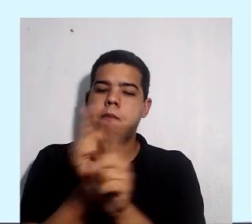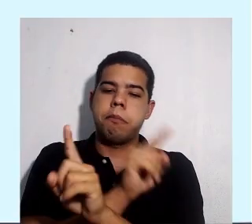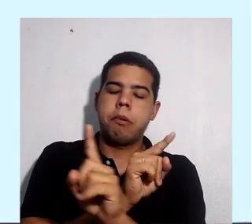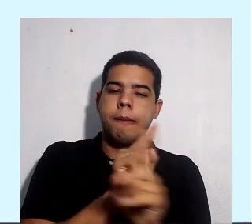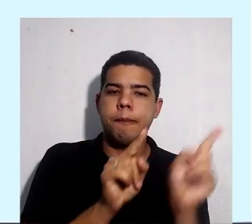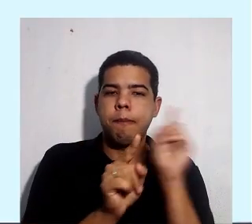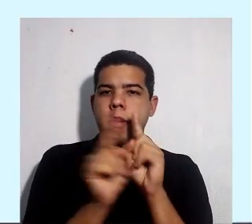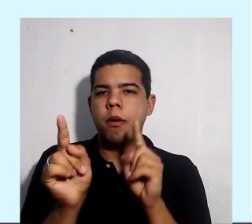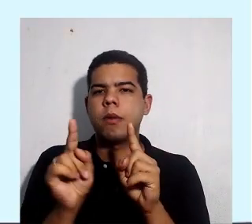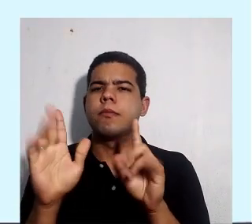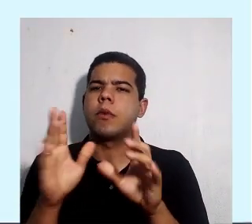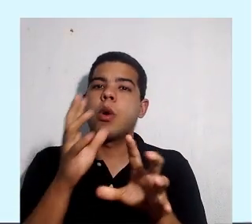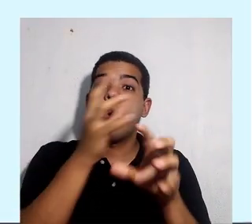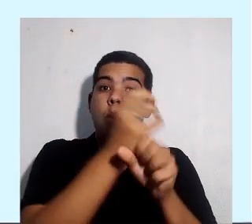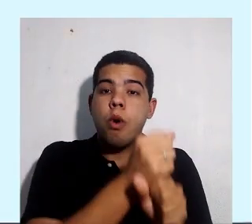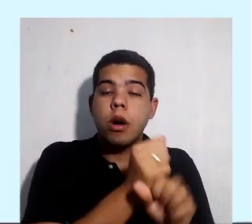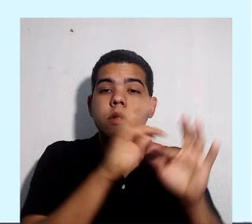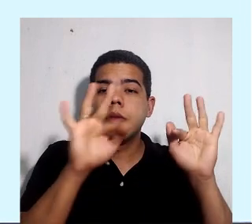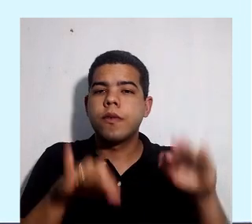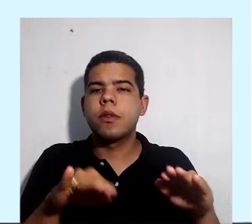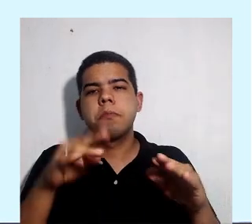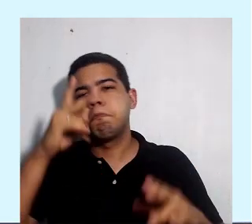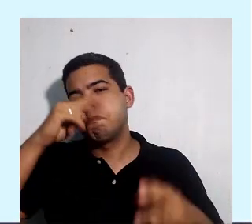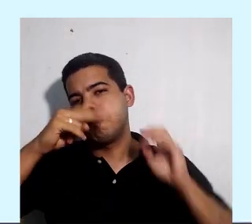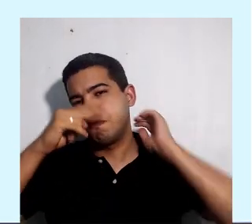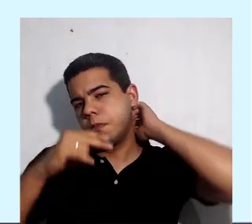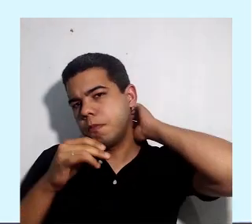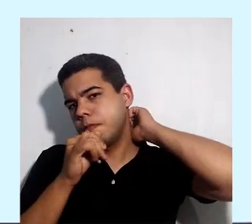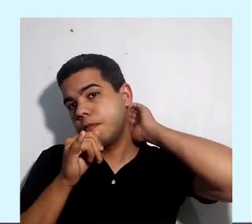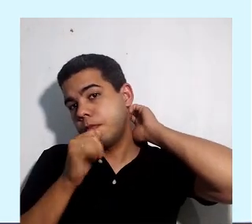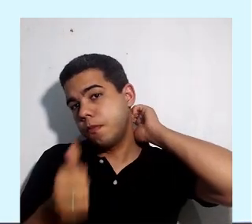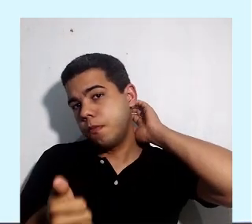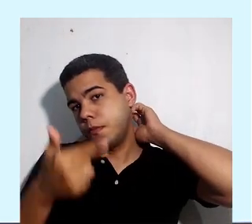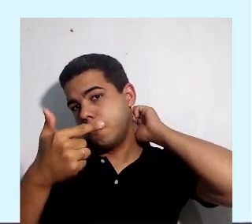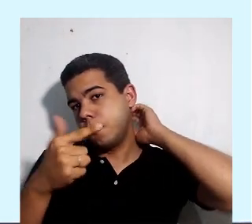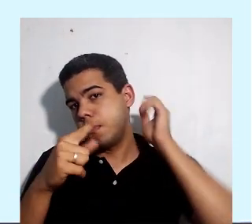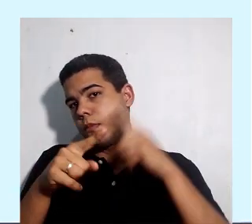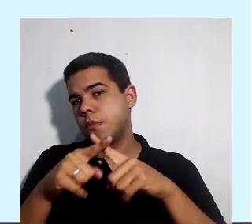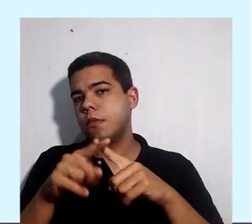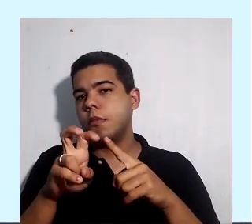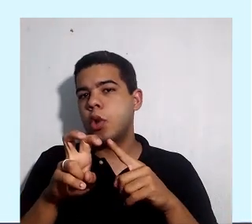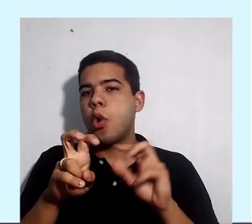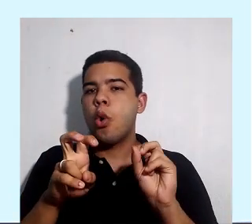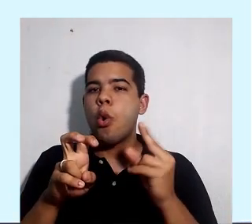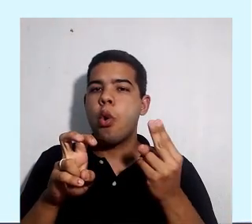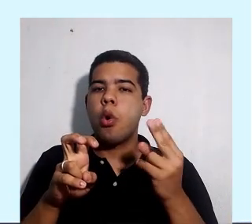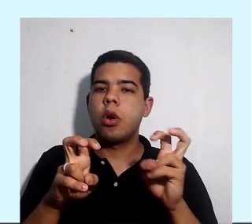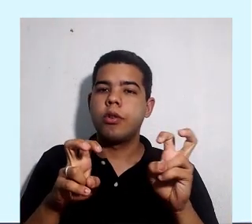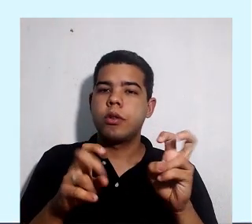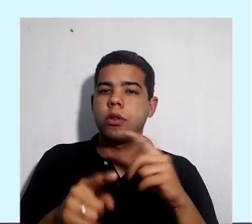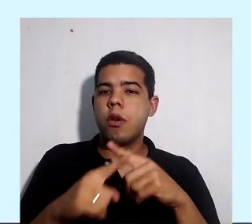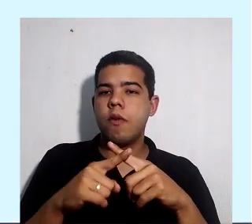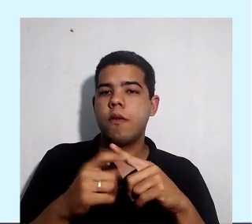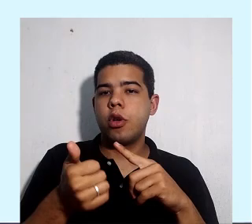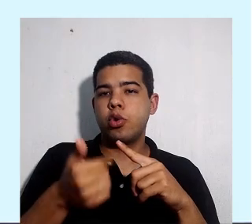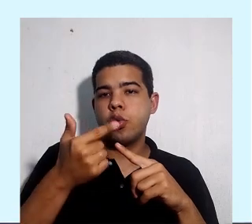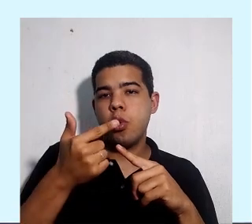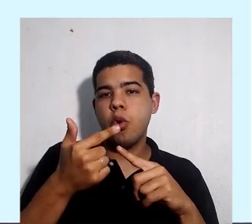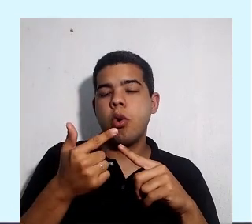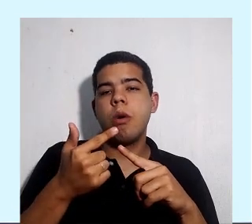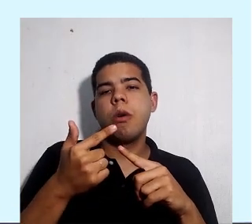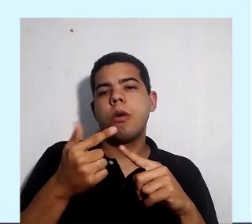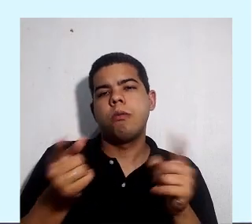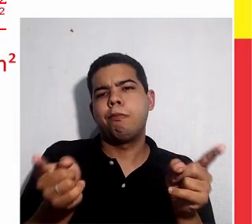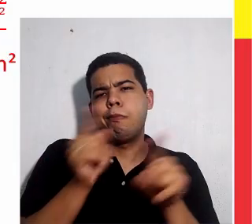dos fatores, não vai alterar o produto. Então, se você multiplicar 12 vezes 5 ou 5 vezes 12, vai encontrar o